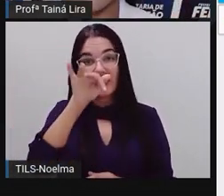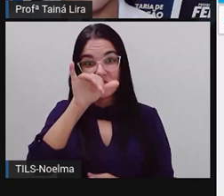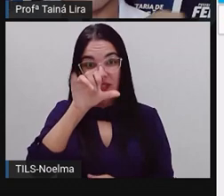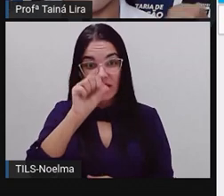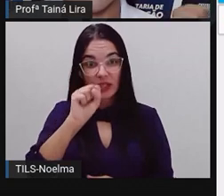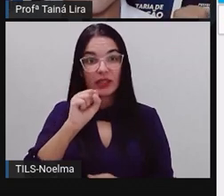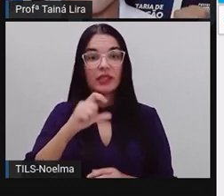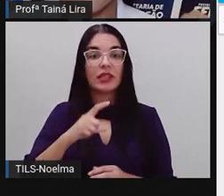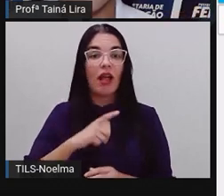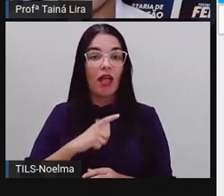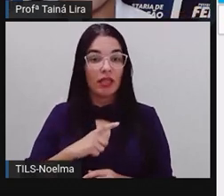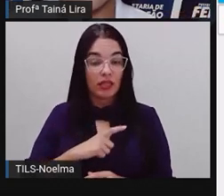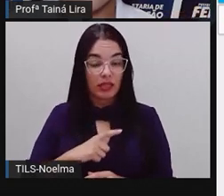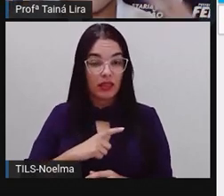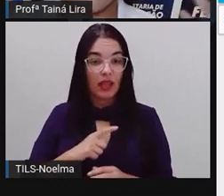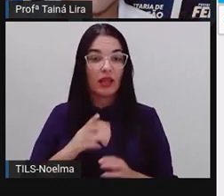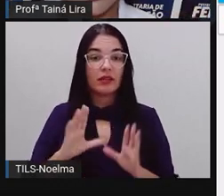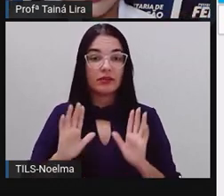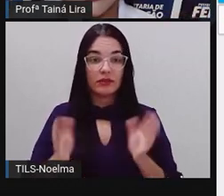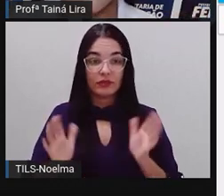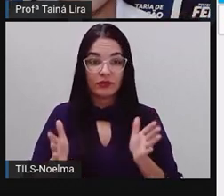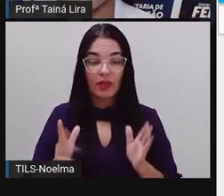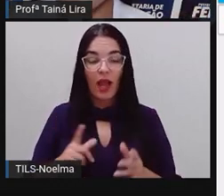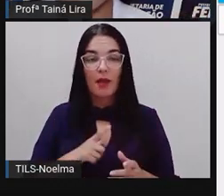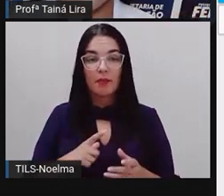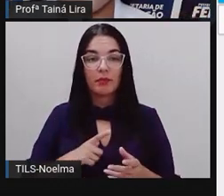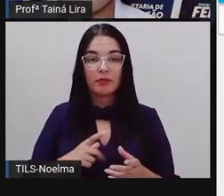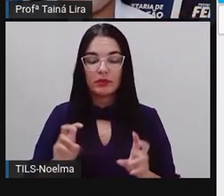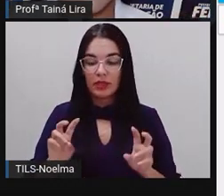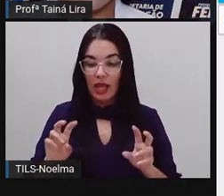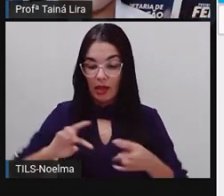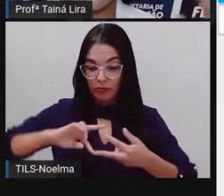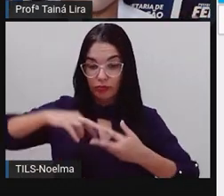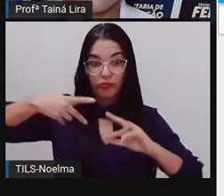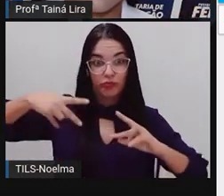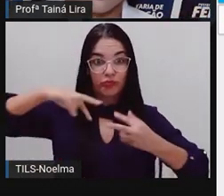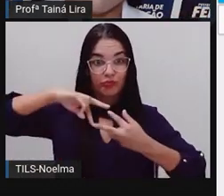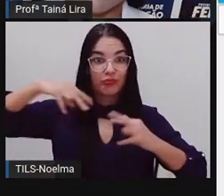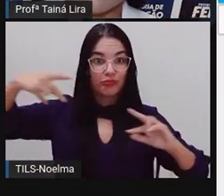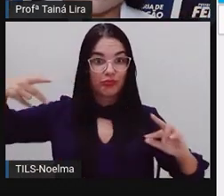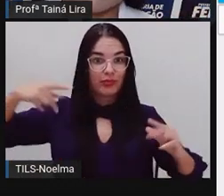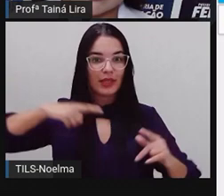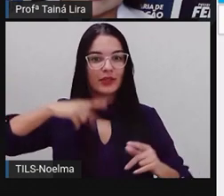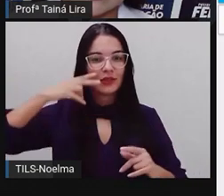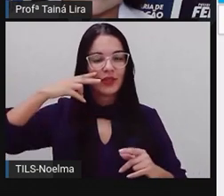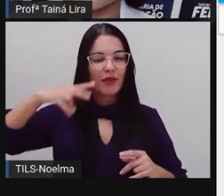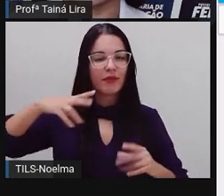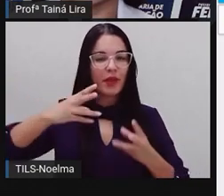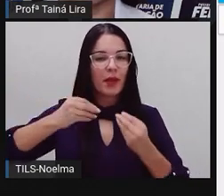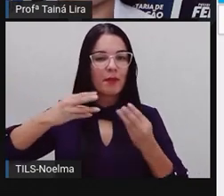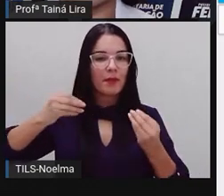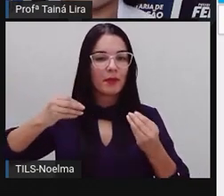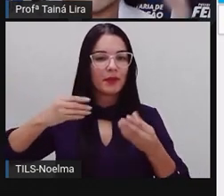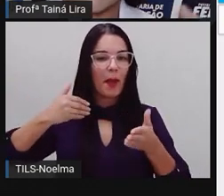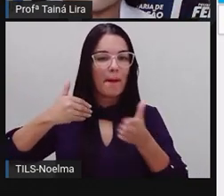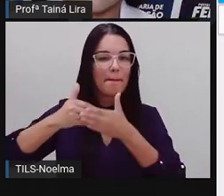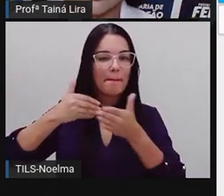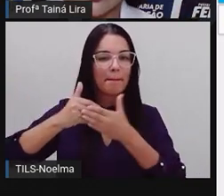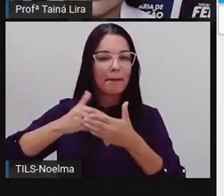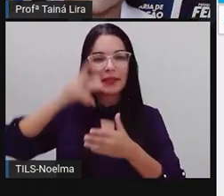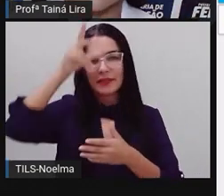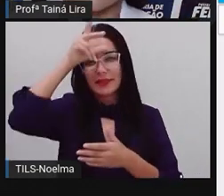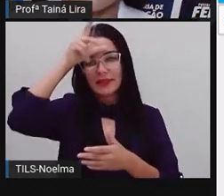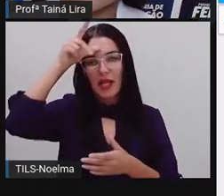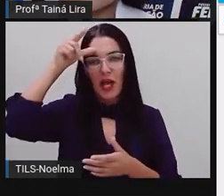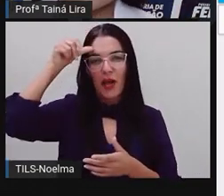como a pro já falei anteriormente nós temos né a roda de capoeira Principalmente eu já vi muito ali na em frente ao